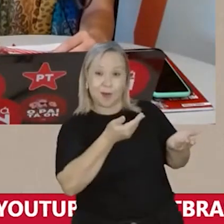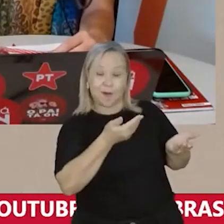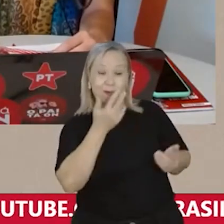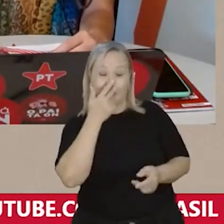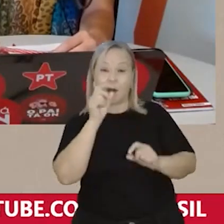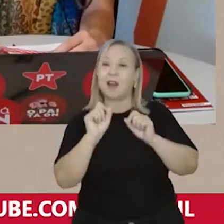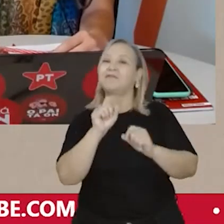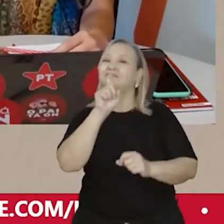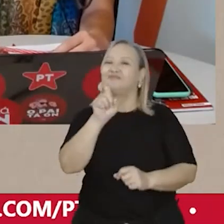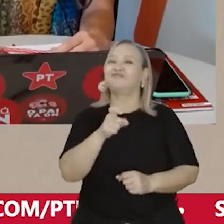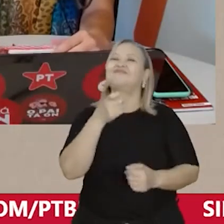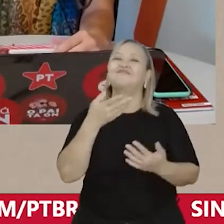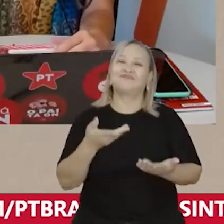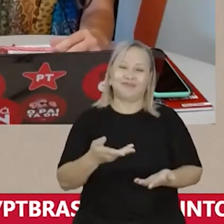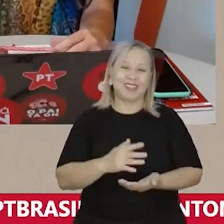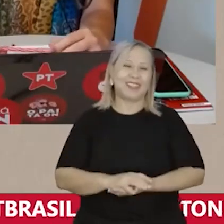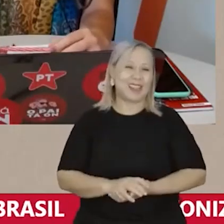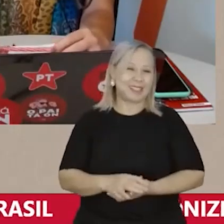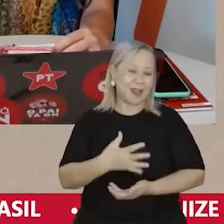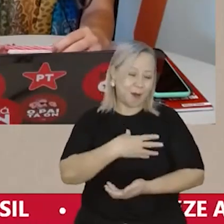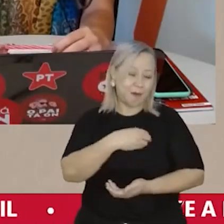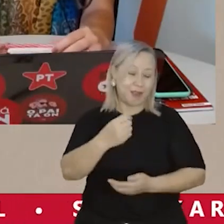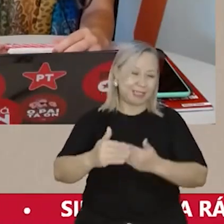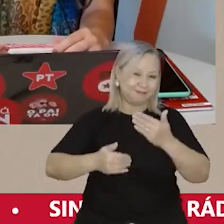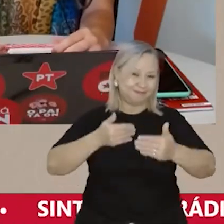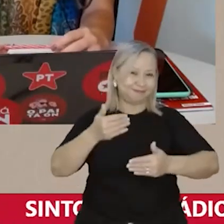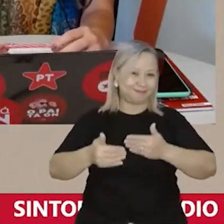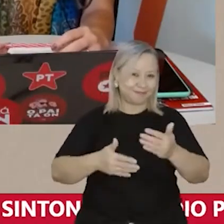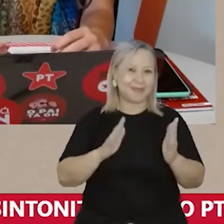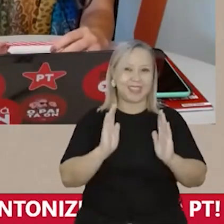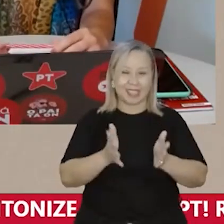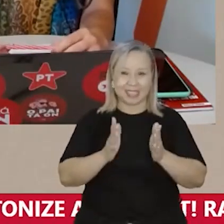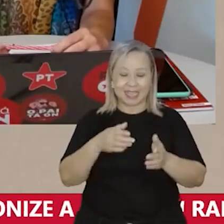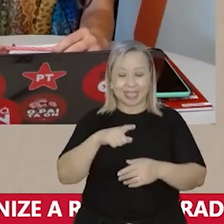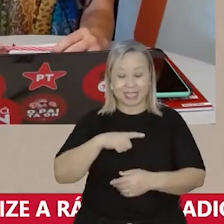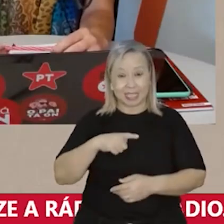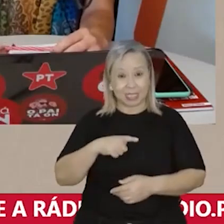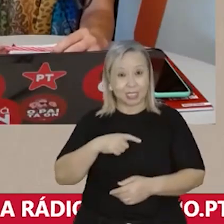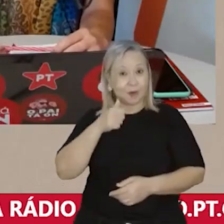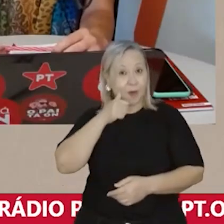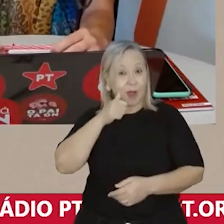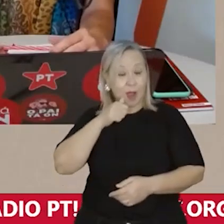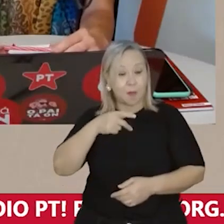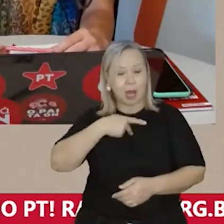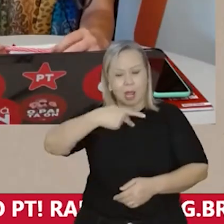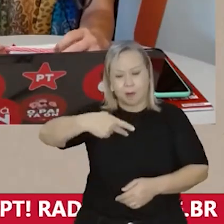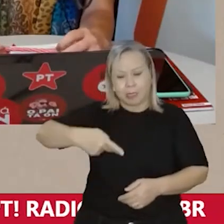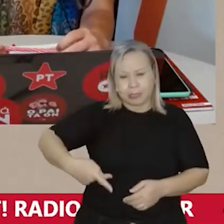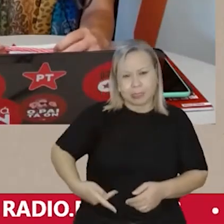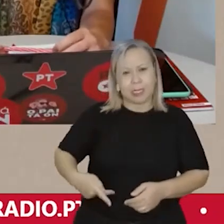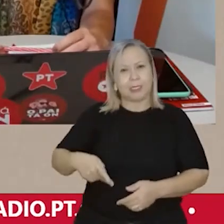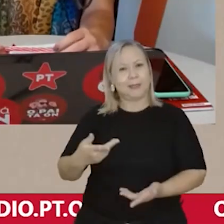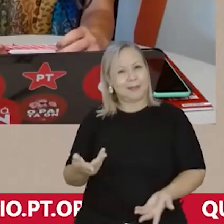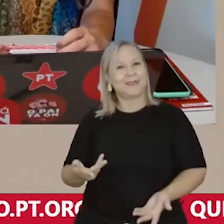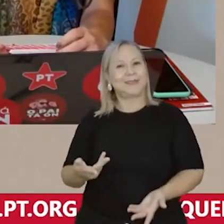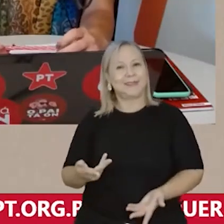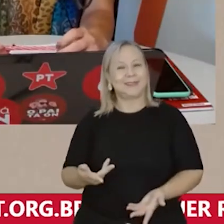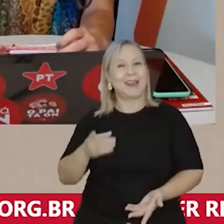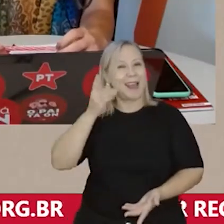já são filhas desse processo, da gente ter tido uma mulher presidente da República que teve coragem, né,